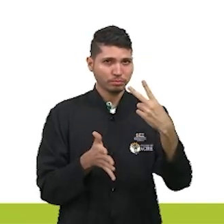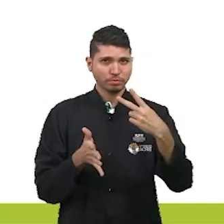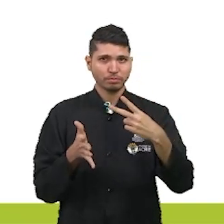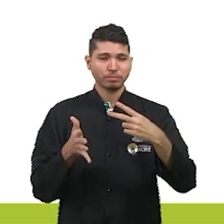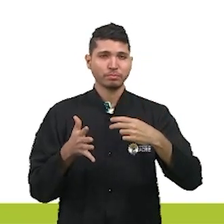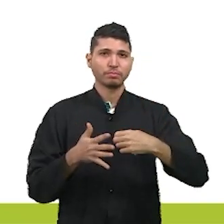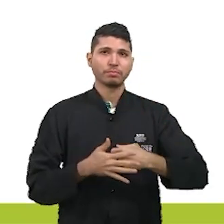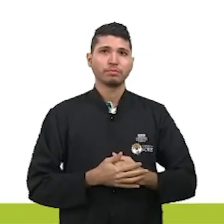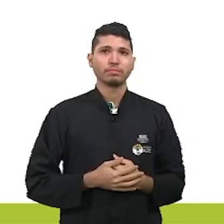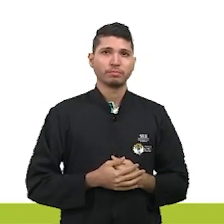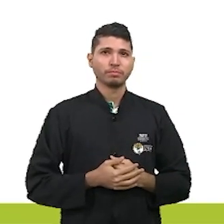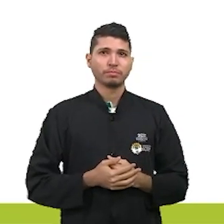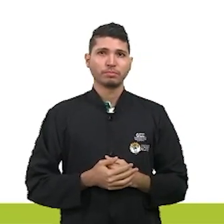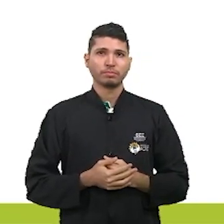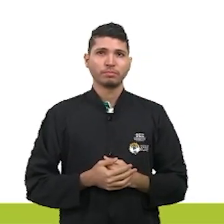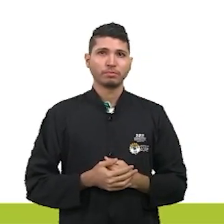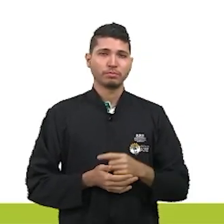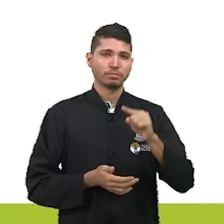esse aqui.